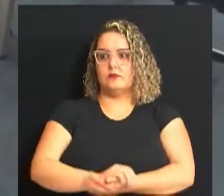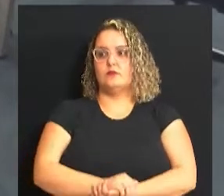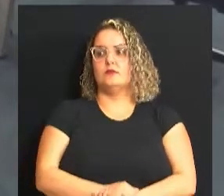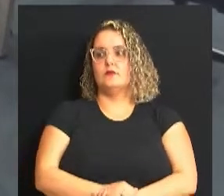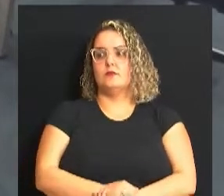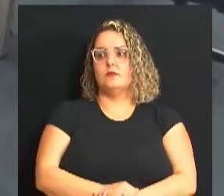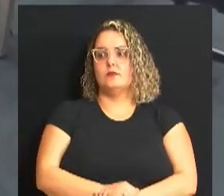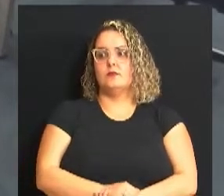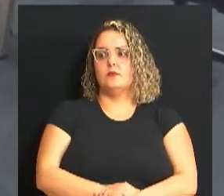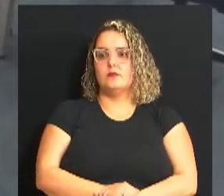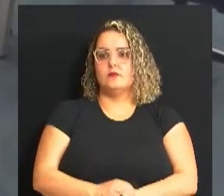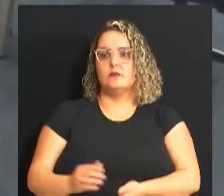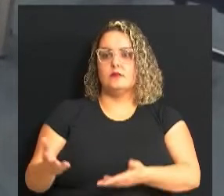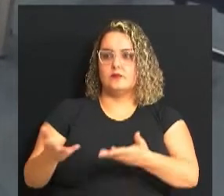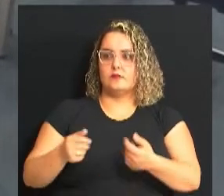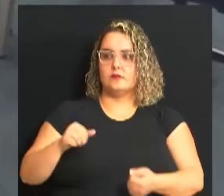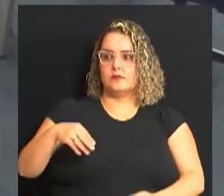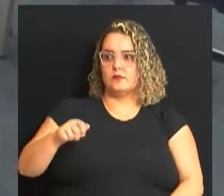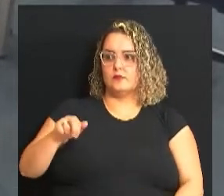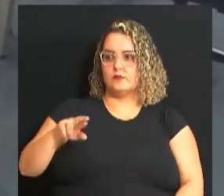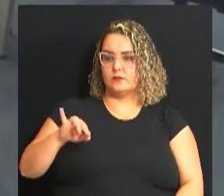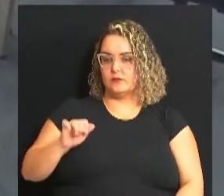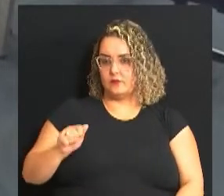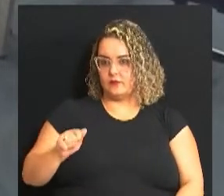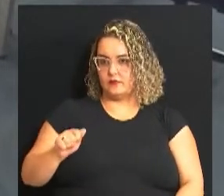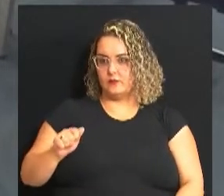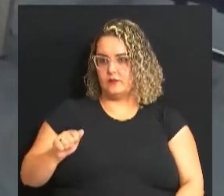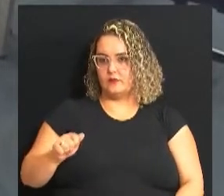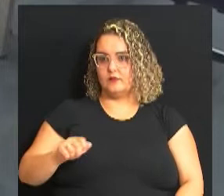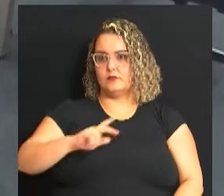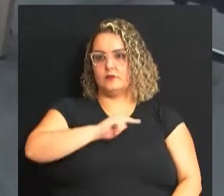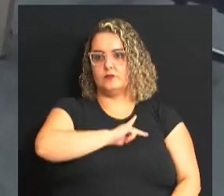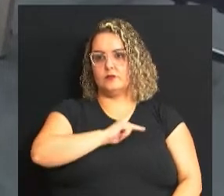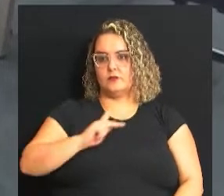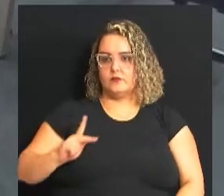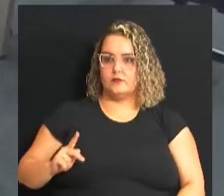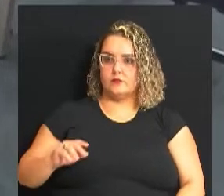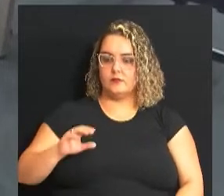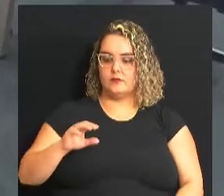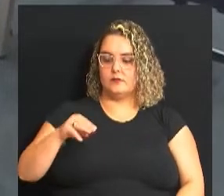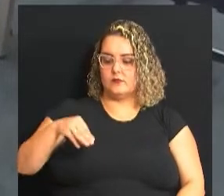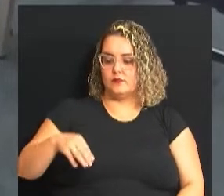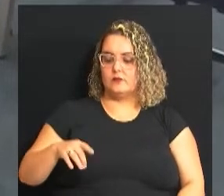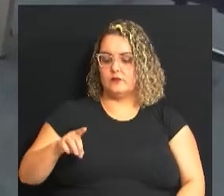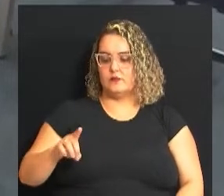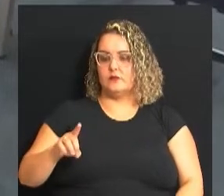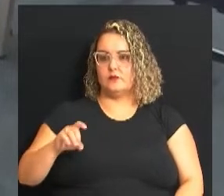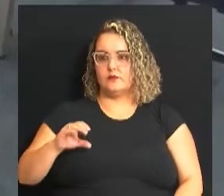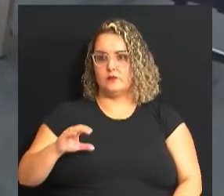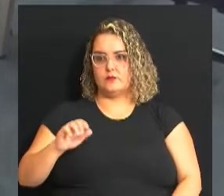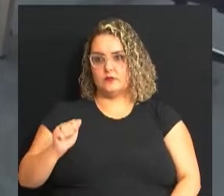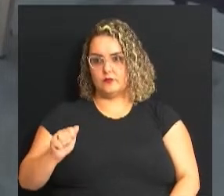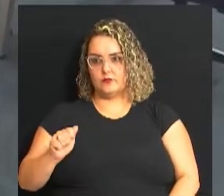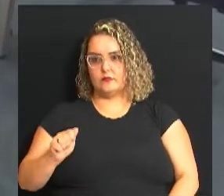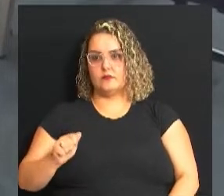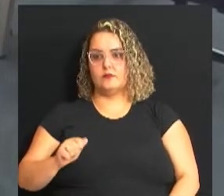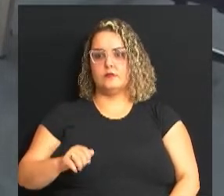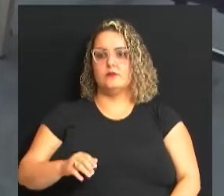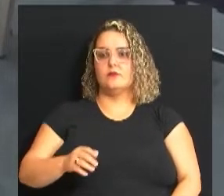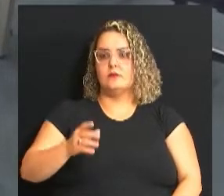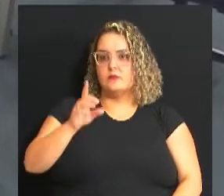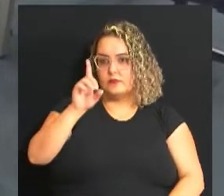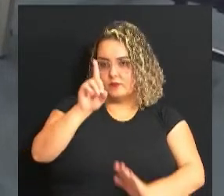convidar a Maria Angélica Batista, presidente do CMDCA, do Conselho Municipal dos Direitos da Criança e